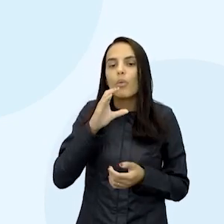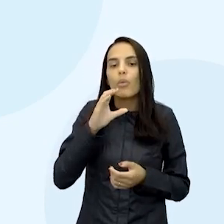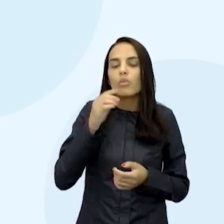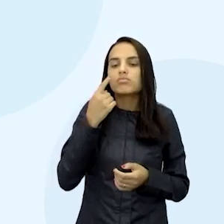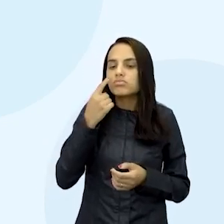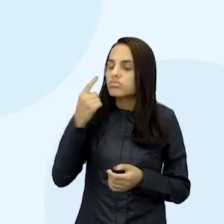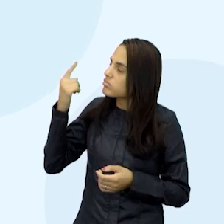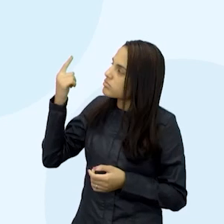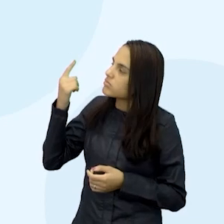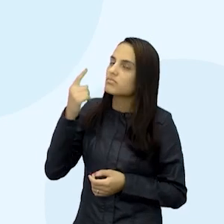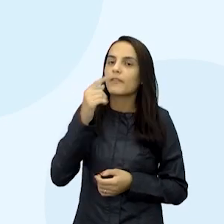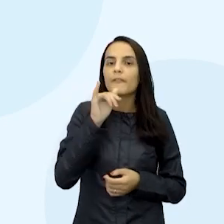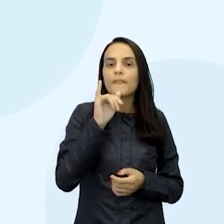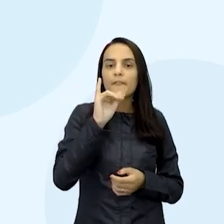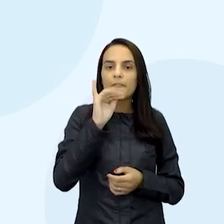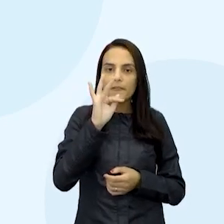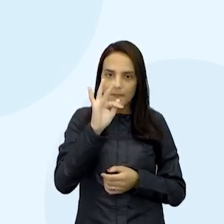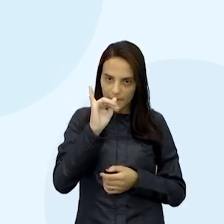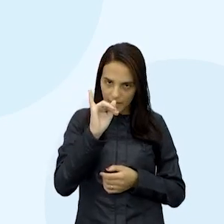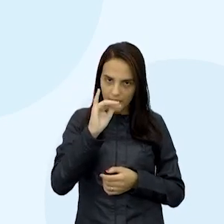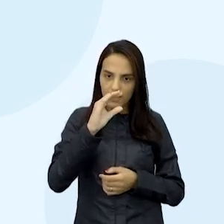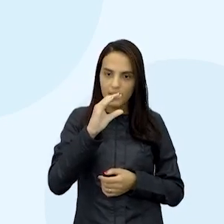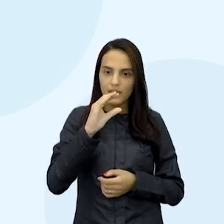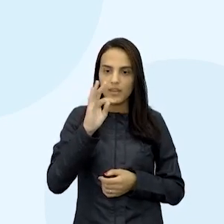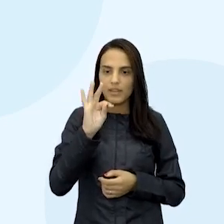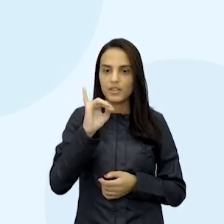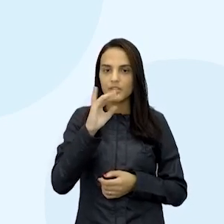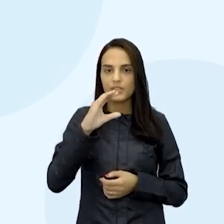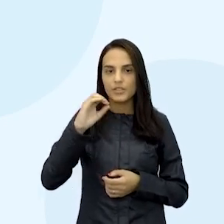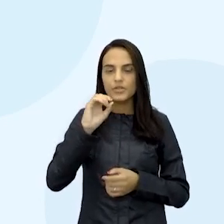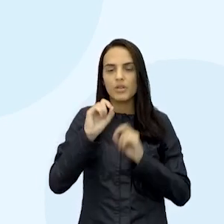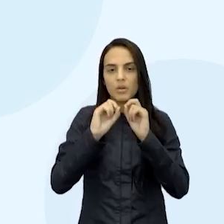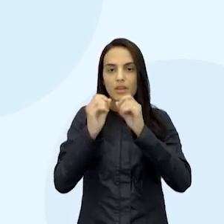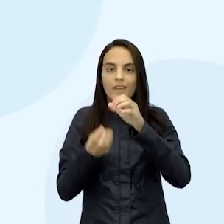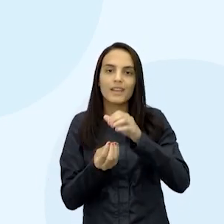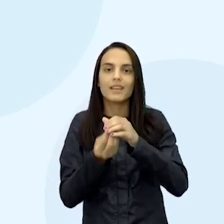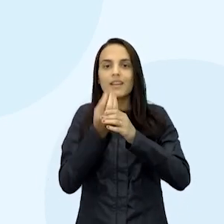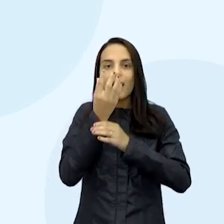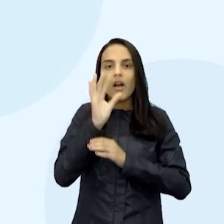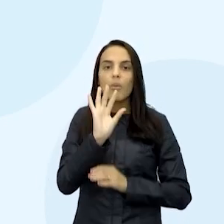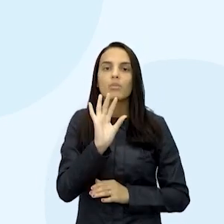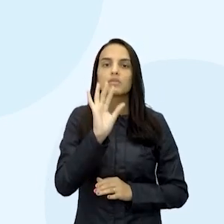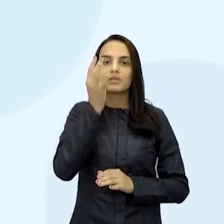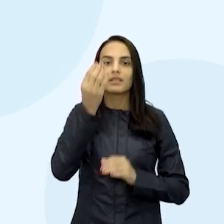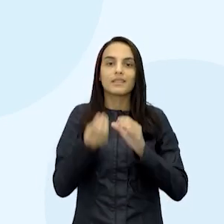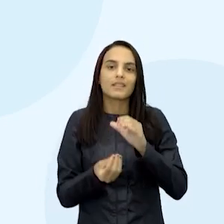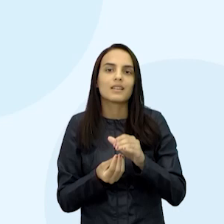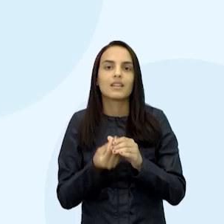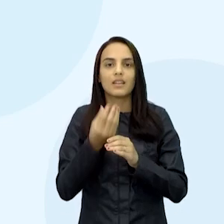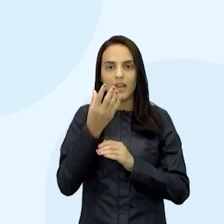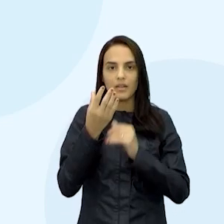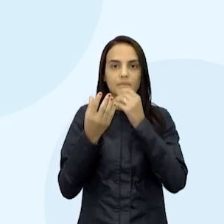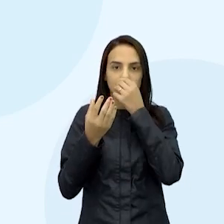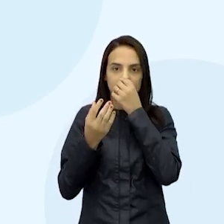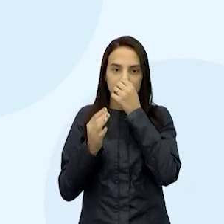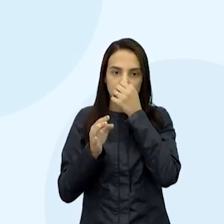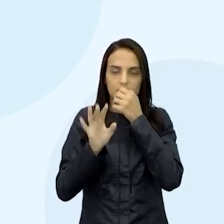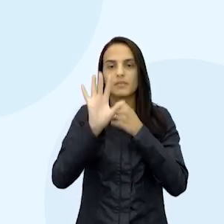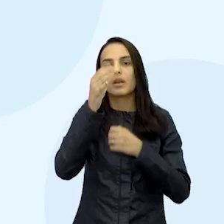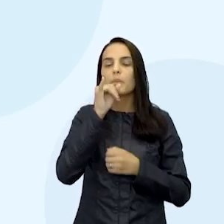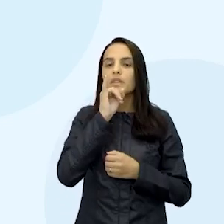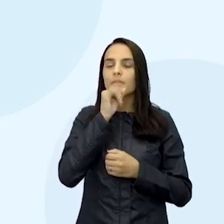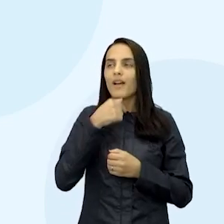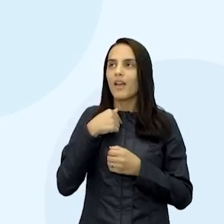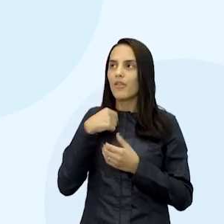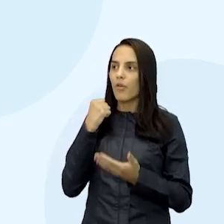ter que tirar da cabeça, né? Eles vão ter que criar uma situação. Construir uma situação. Eu vou